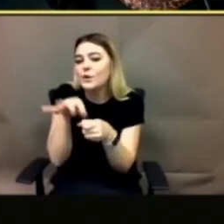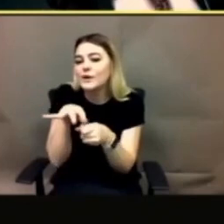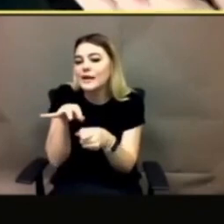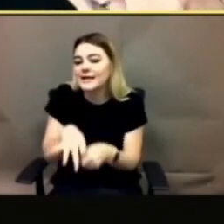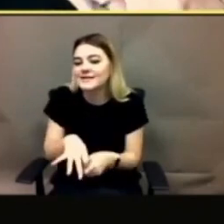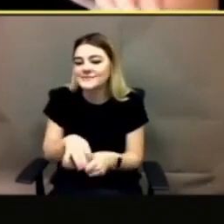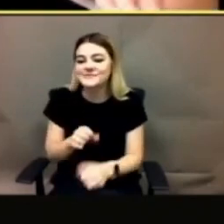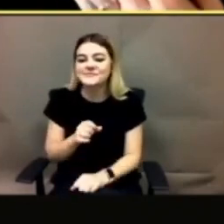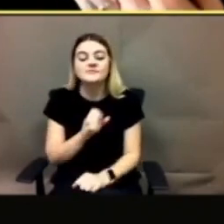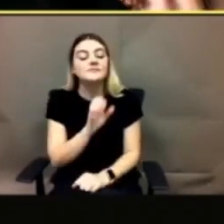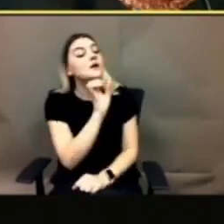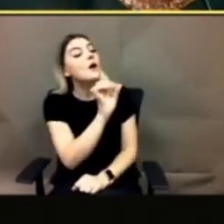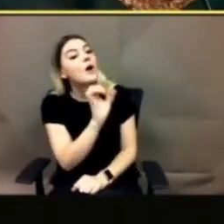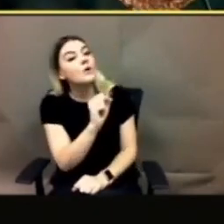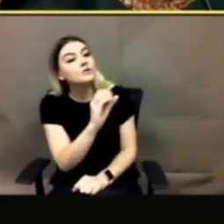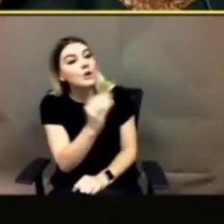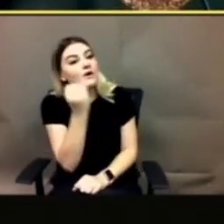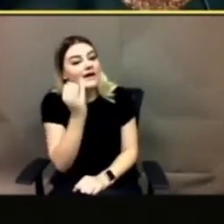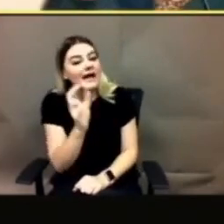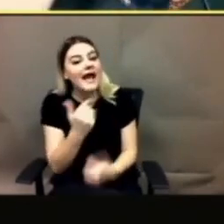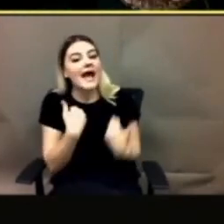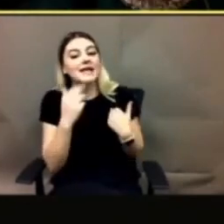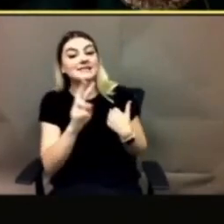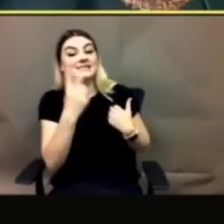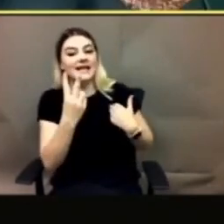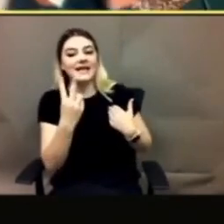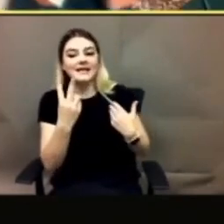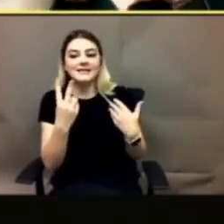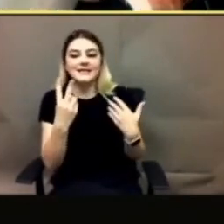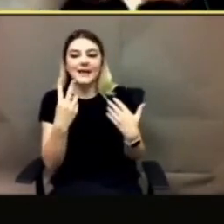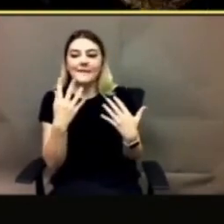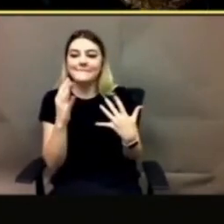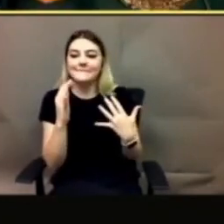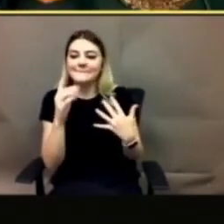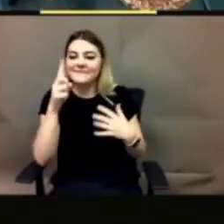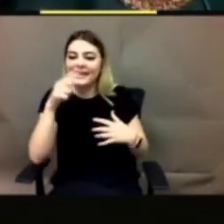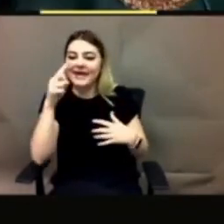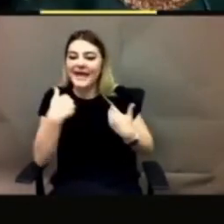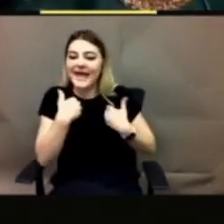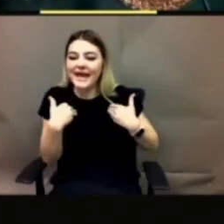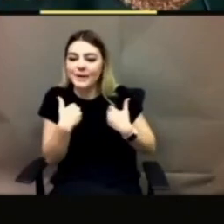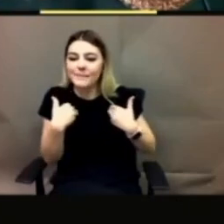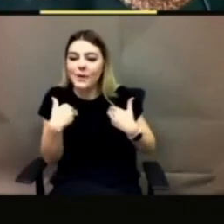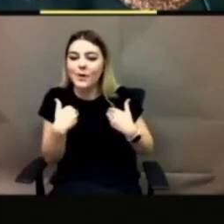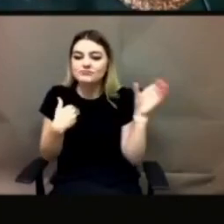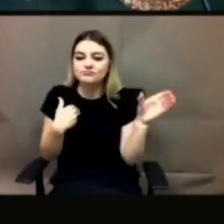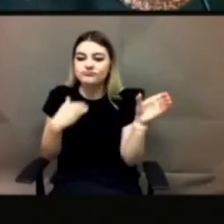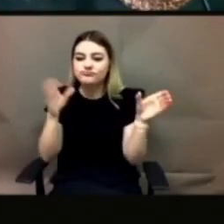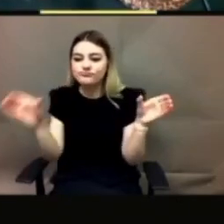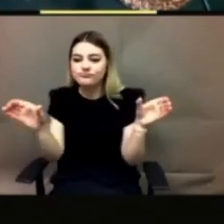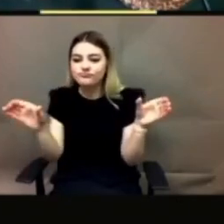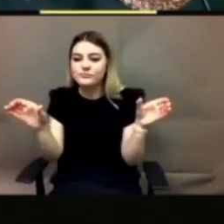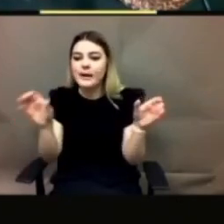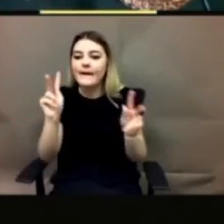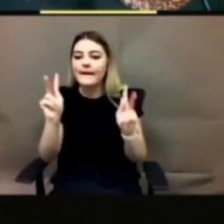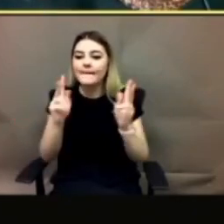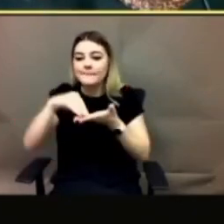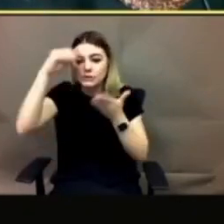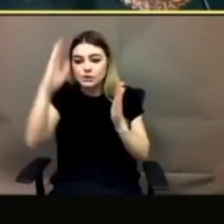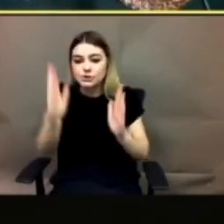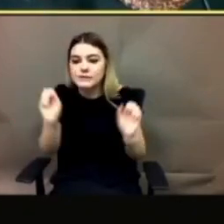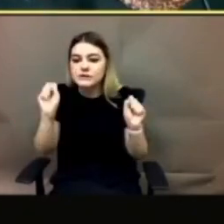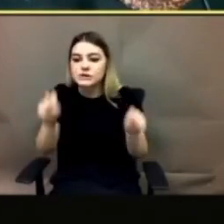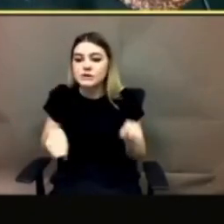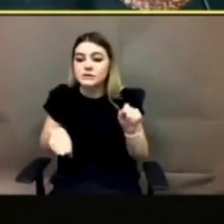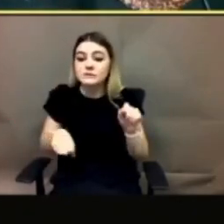Para contar do que eles gostavam mais. Se eu tivesse outro bichinho de pelúcia aqui, eu poderia falar para as pessoas escolherem qual que eles gostam